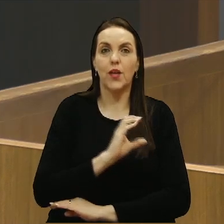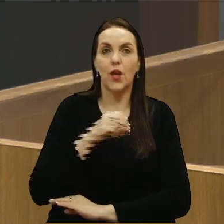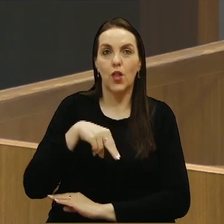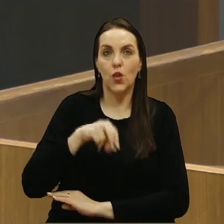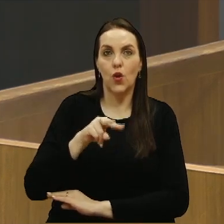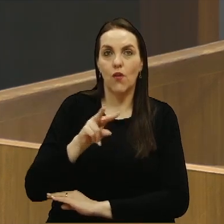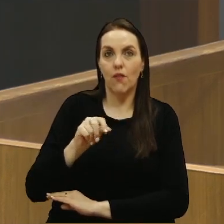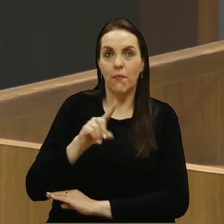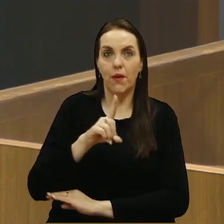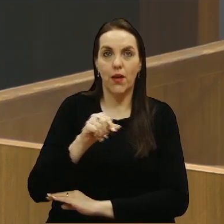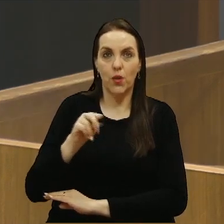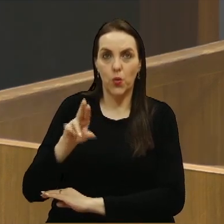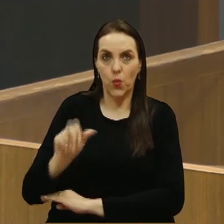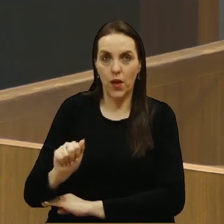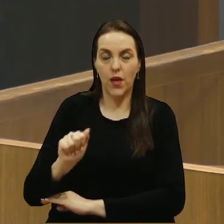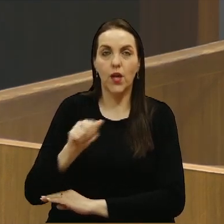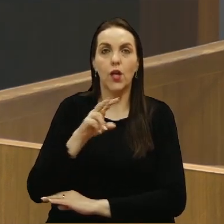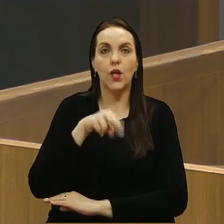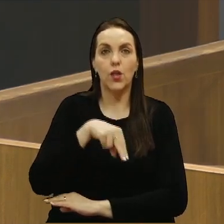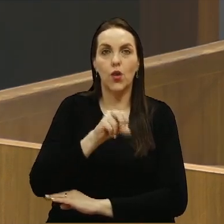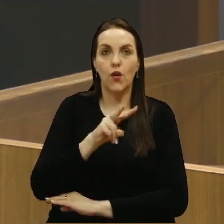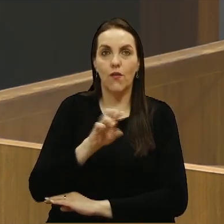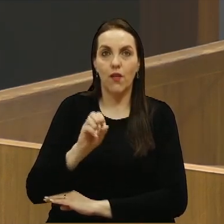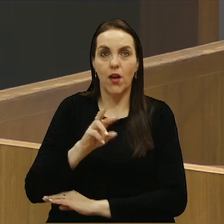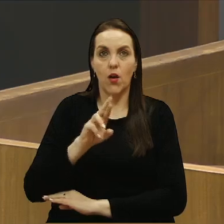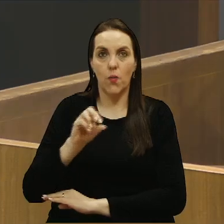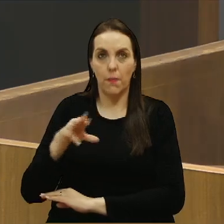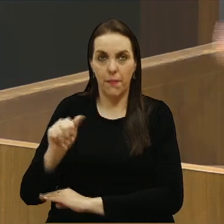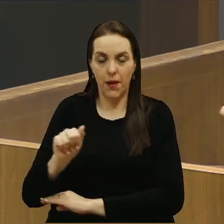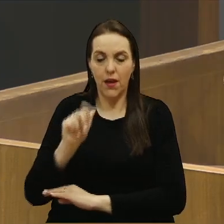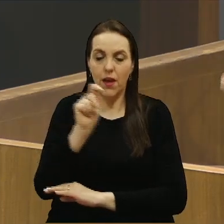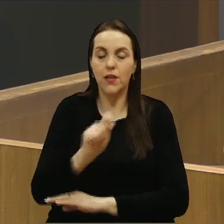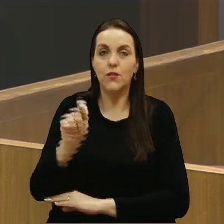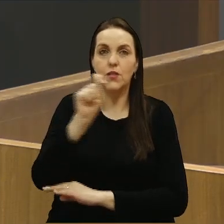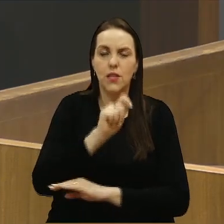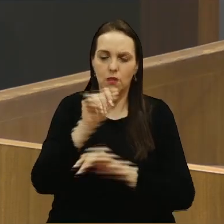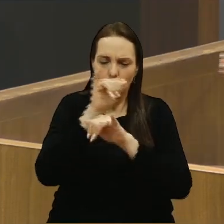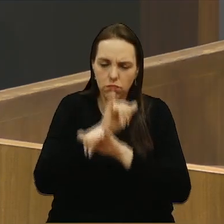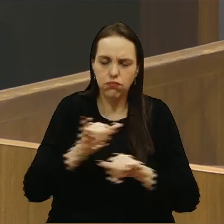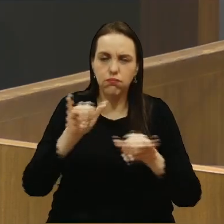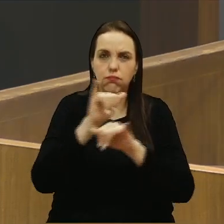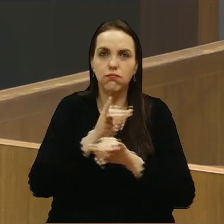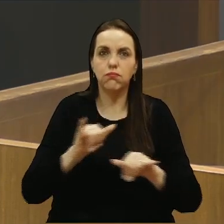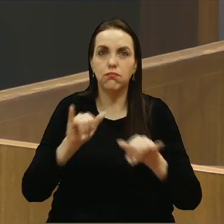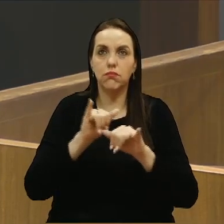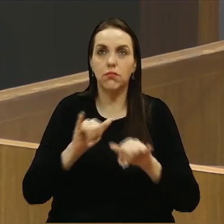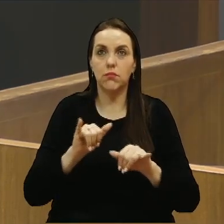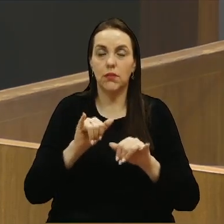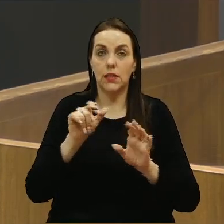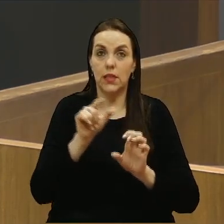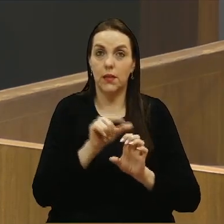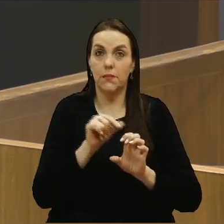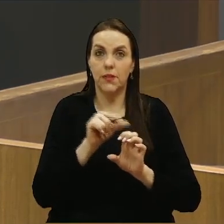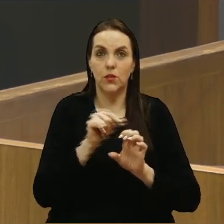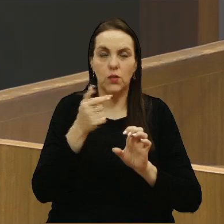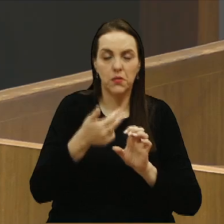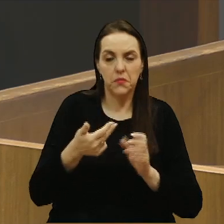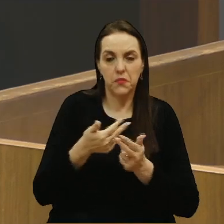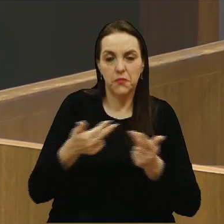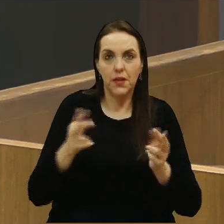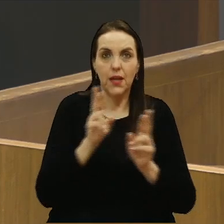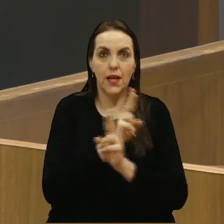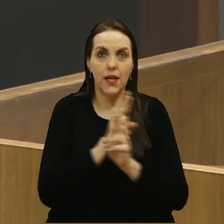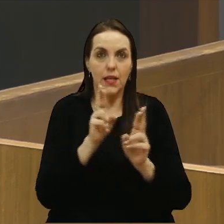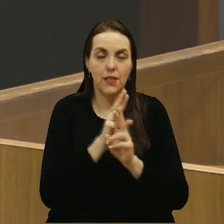e Nova Roma. É uma associação voltada para a divulgação dos empreendimentos relacionados